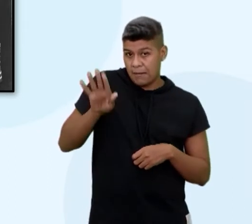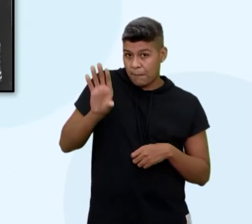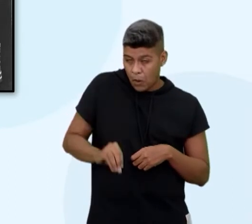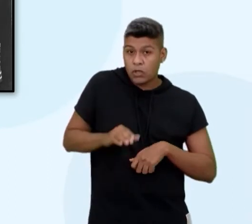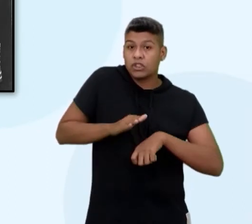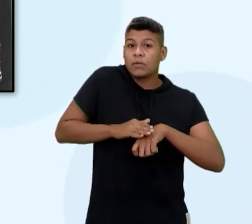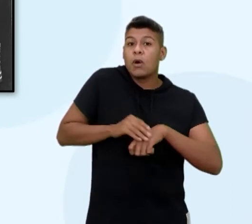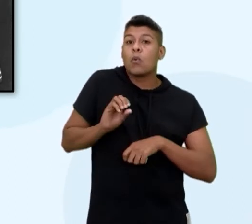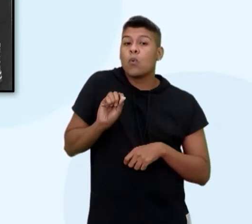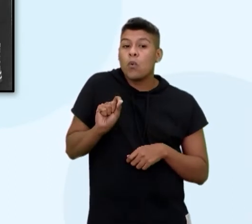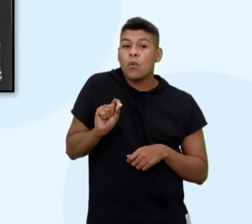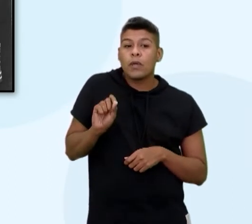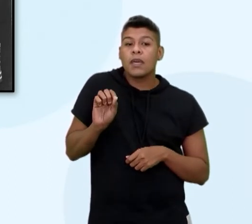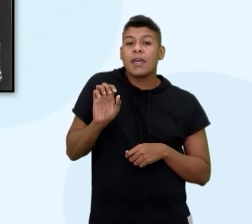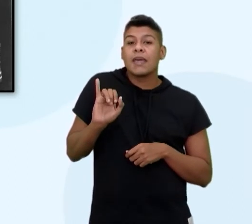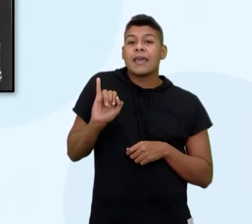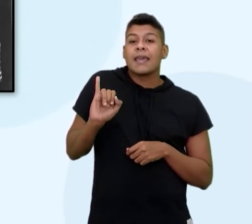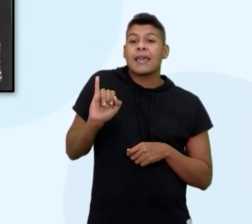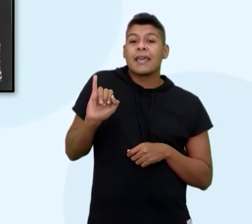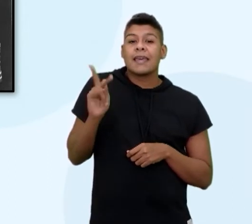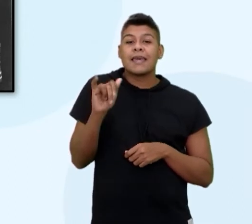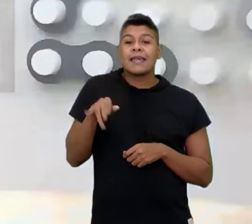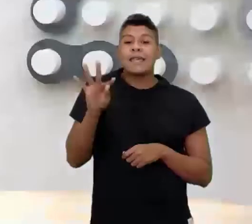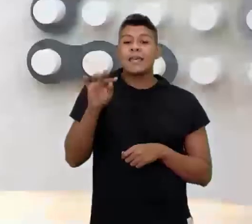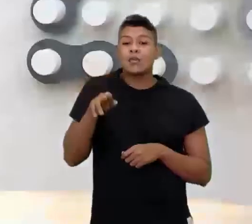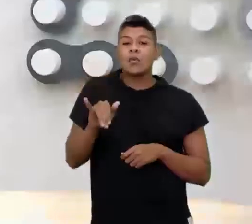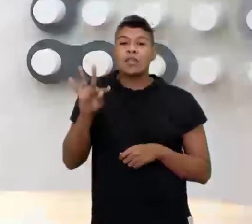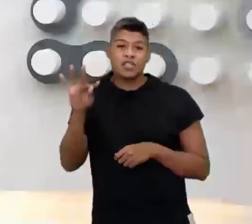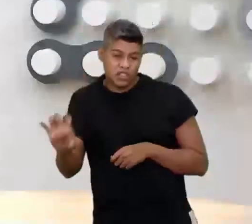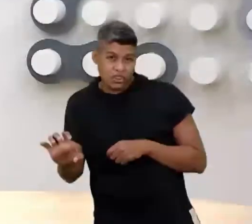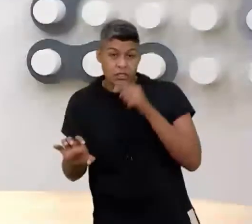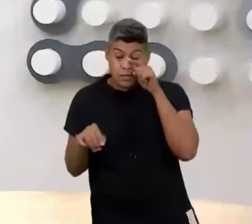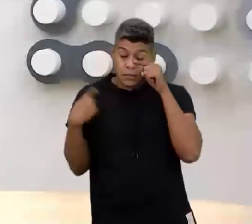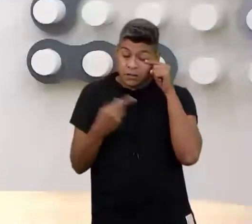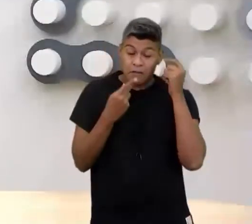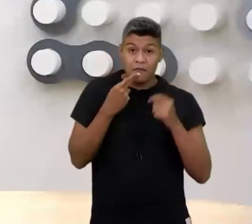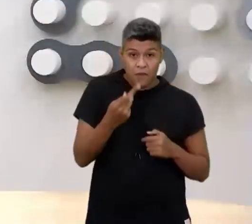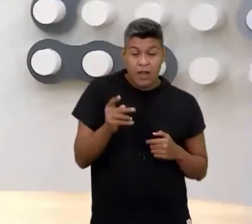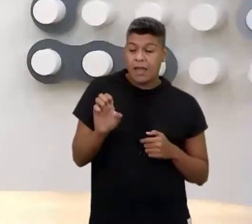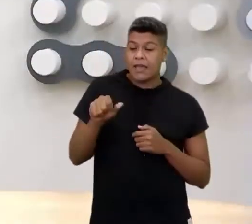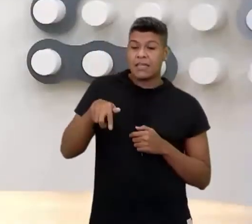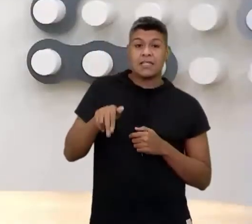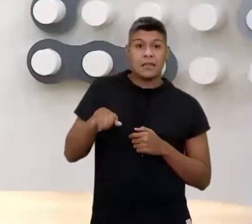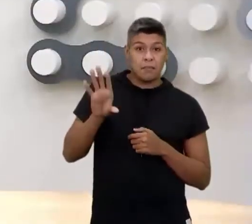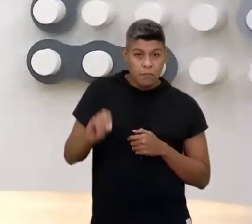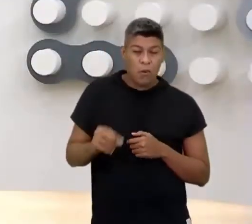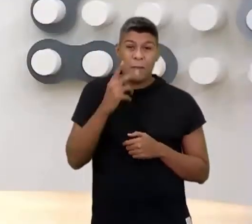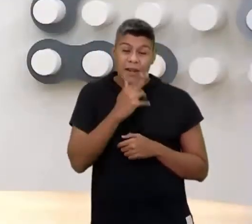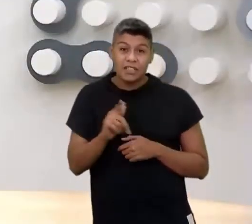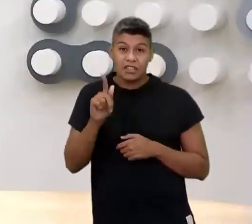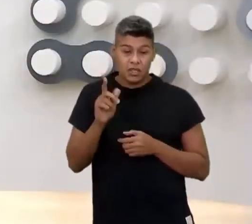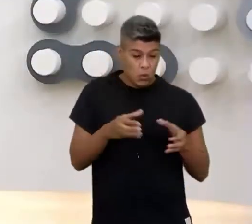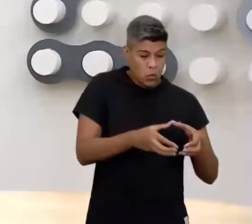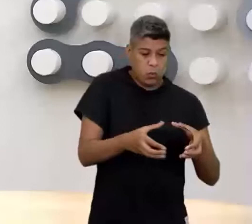vai chamar de inuit, porque é o povo inuit. Tá? Então, quando a gente fala esquimós, a gente está generalizando.